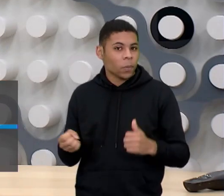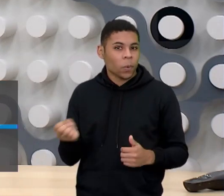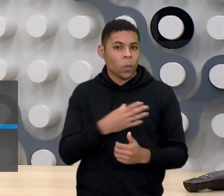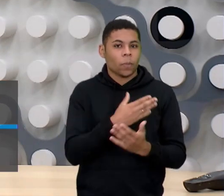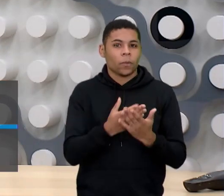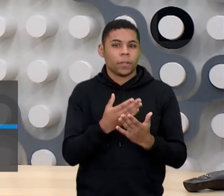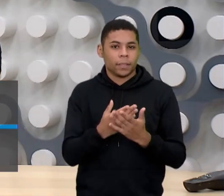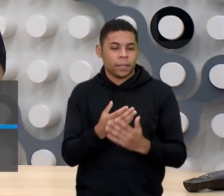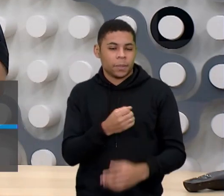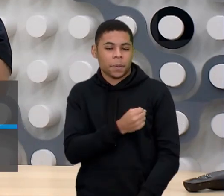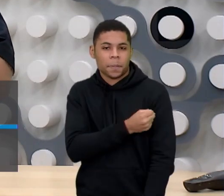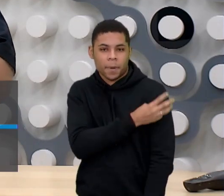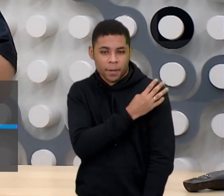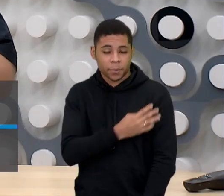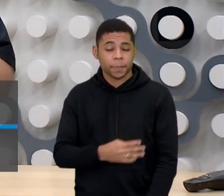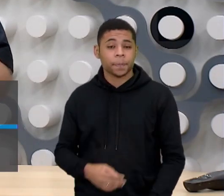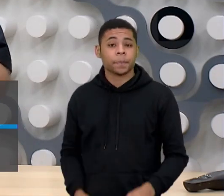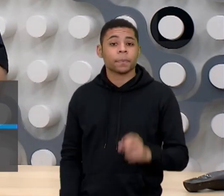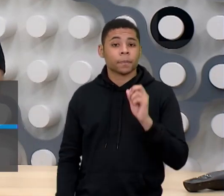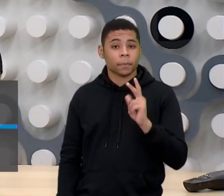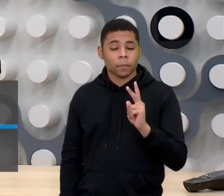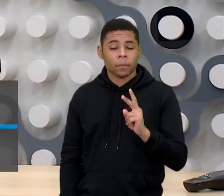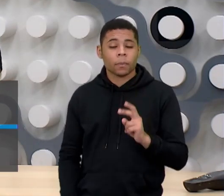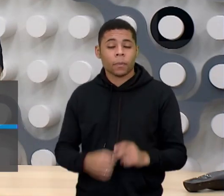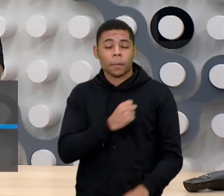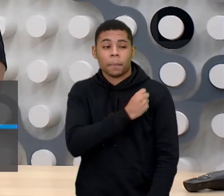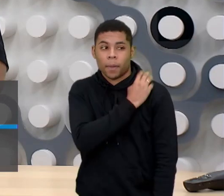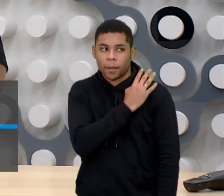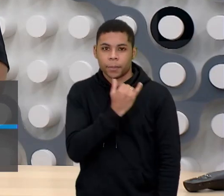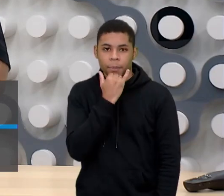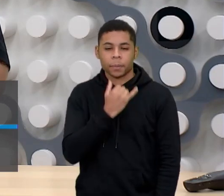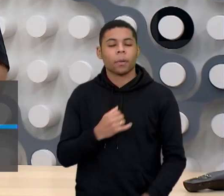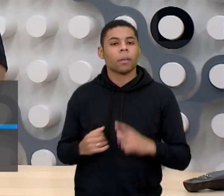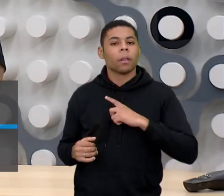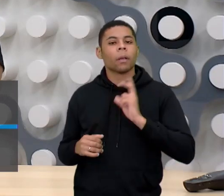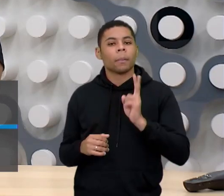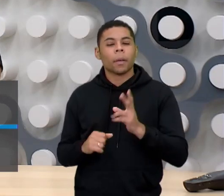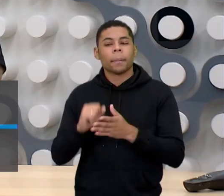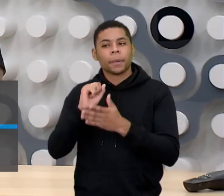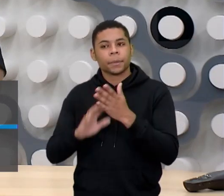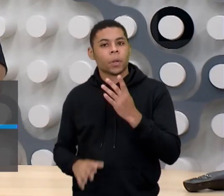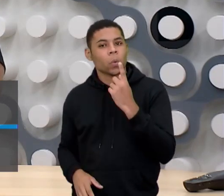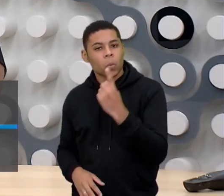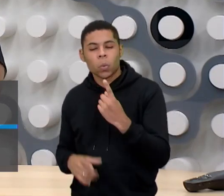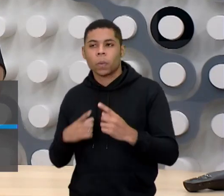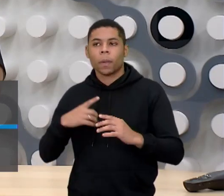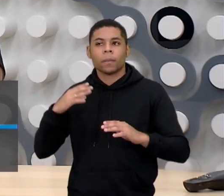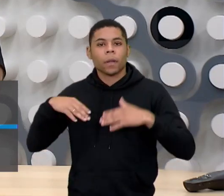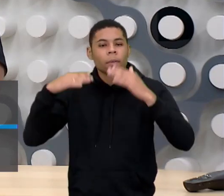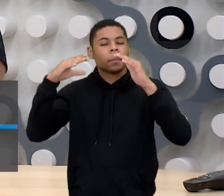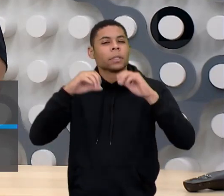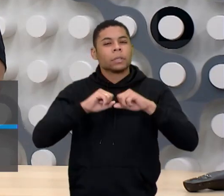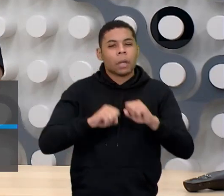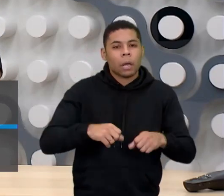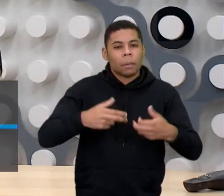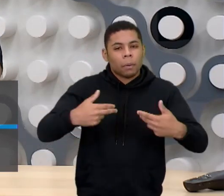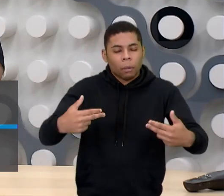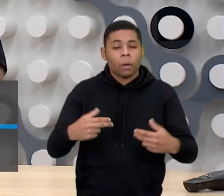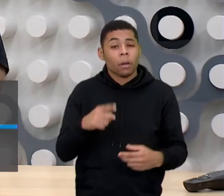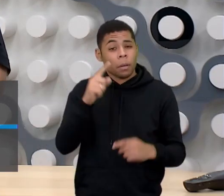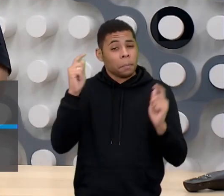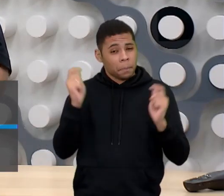ensino médio. Então todas essas aulas aí da atividade 1, né, que tem lá introdução, desenvolvimento e sistematização,